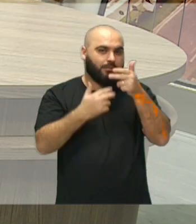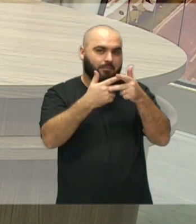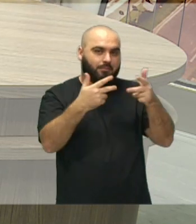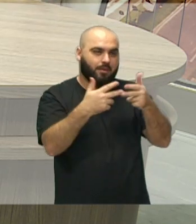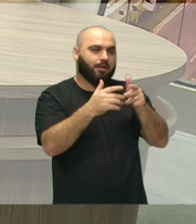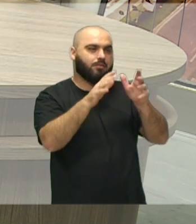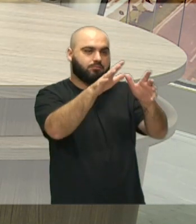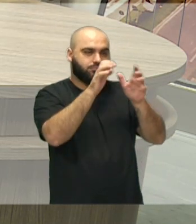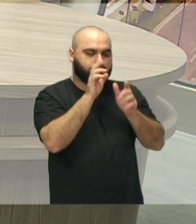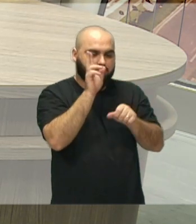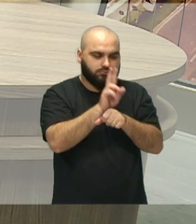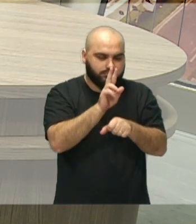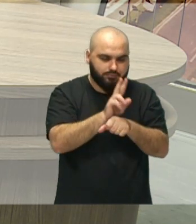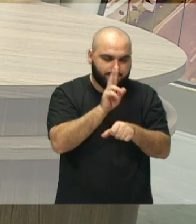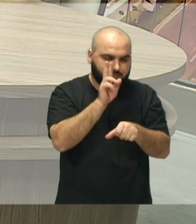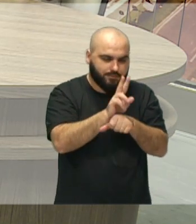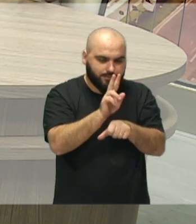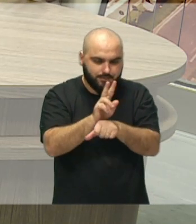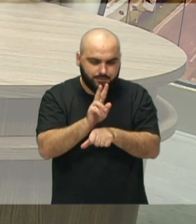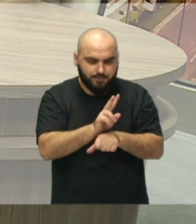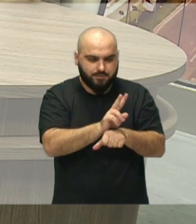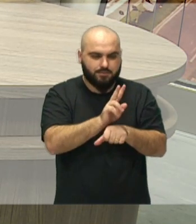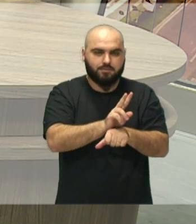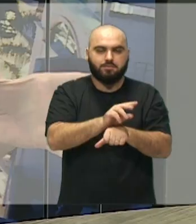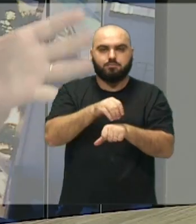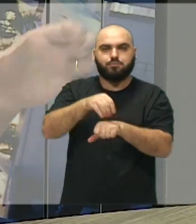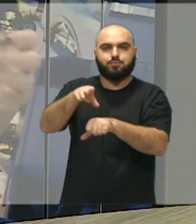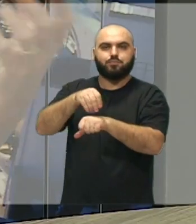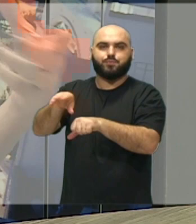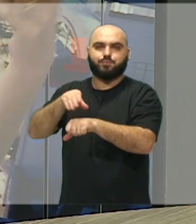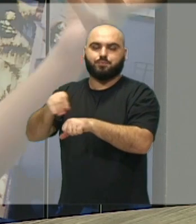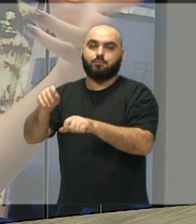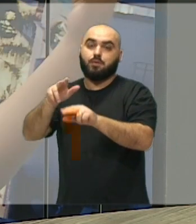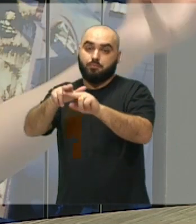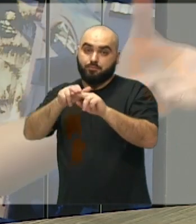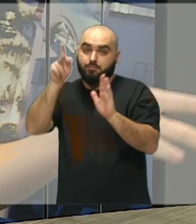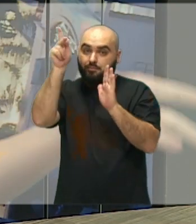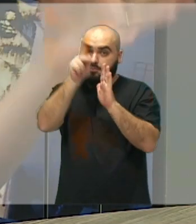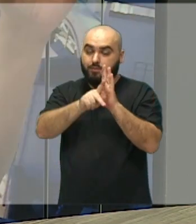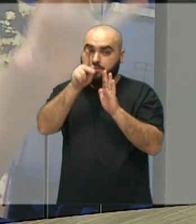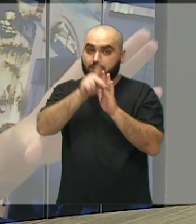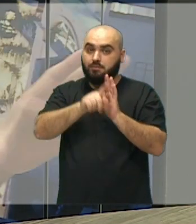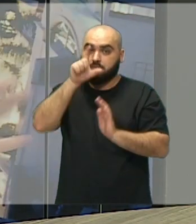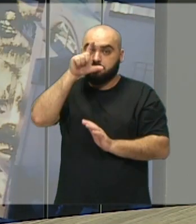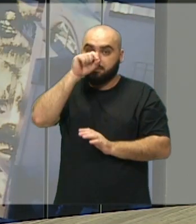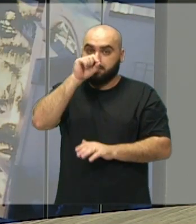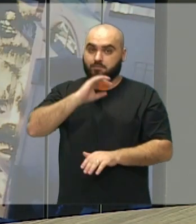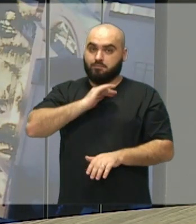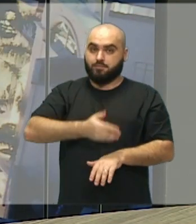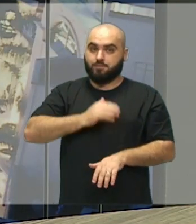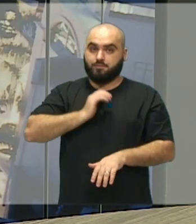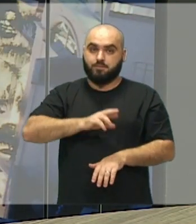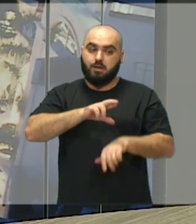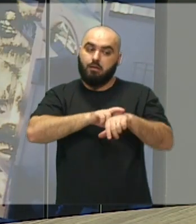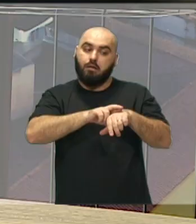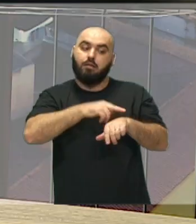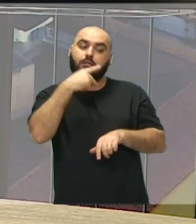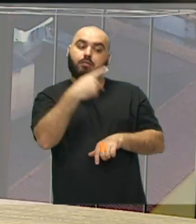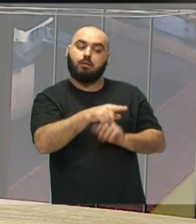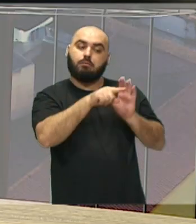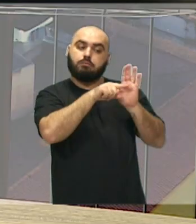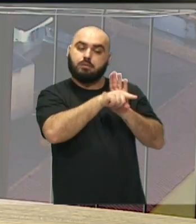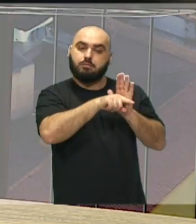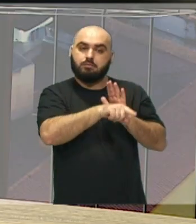solta e faz o monitoramento. Aí o projeto Papagaio de Peito Roxo já é uma pesquisa científica em cima dessa espécie.